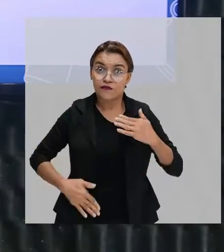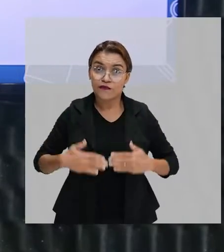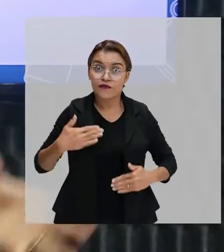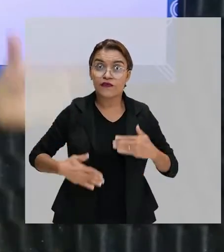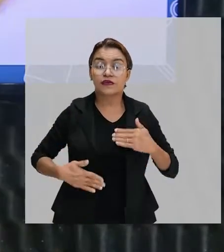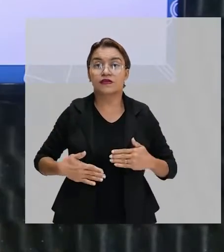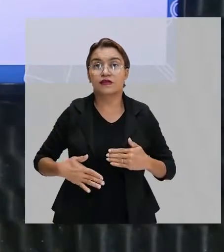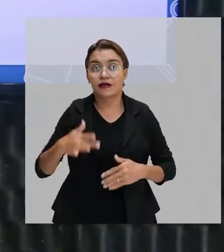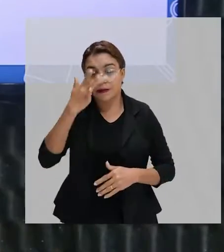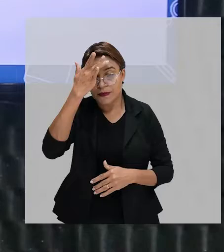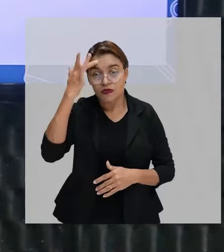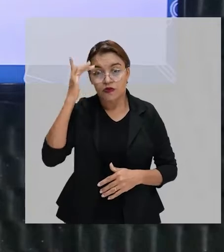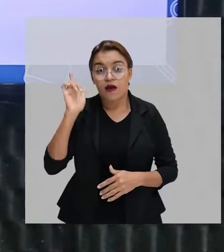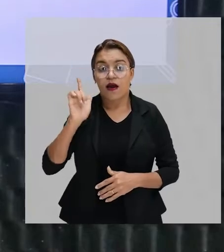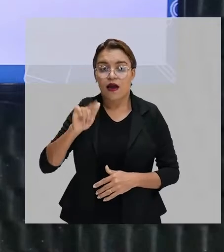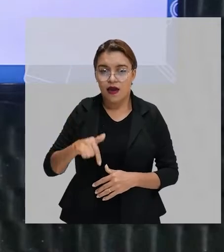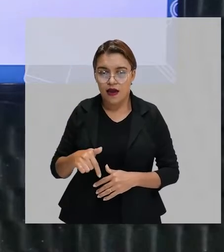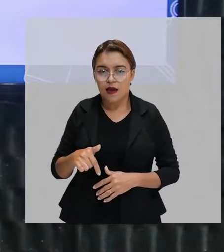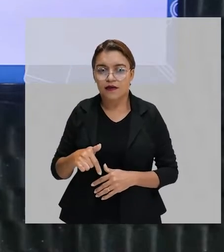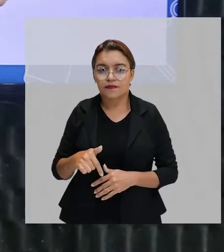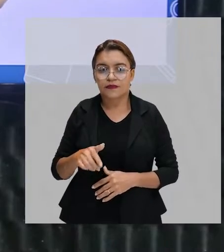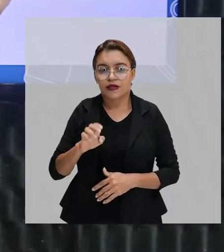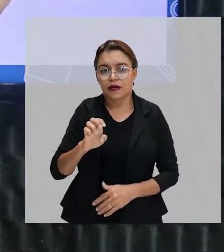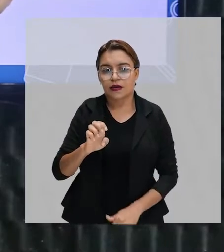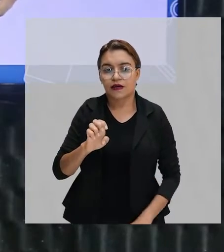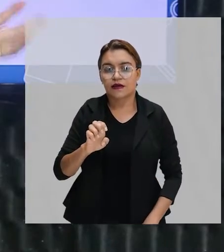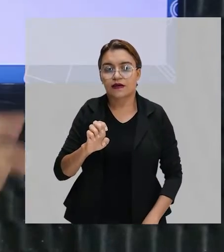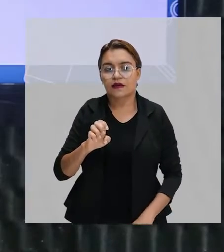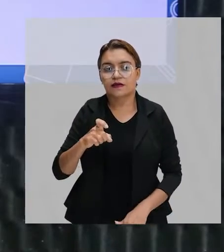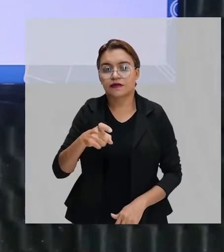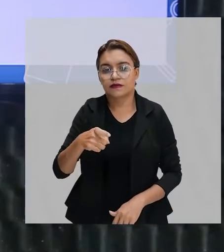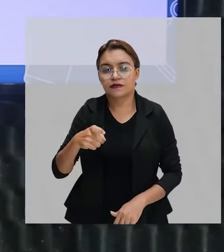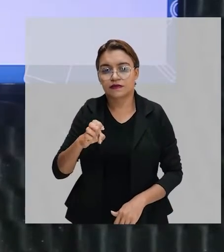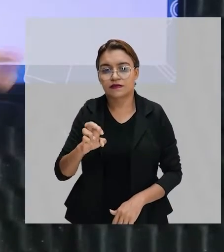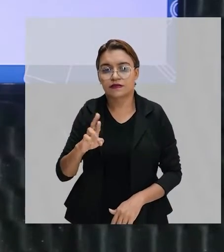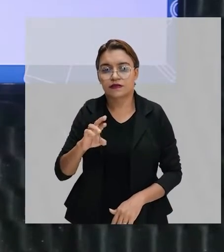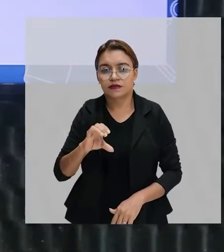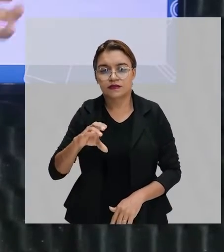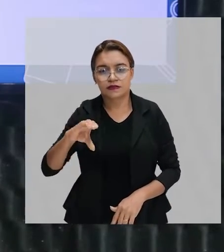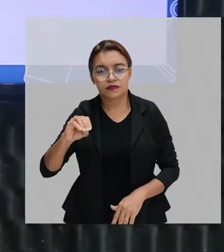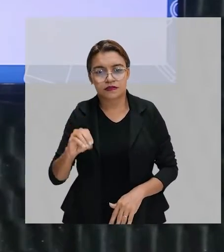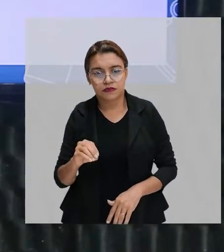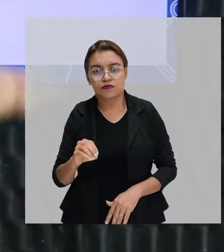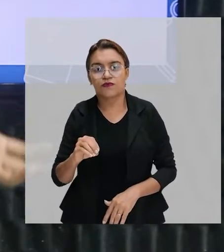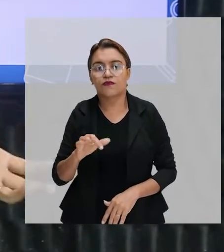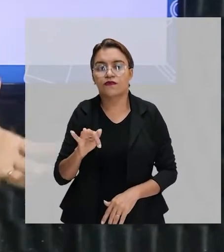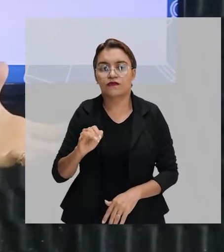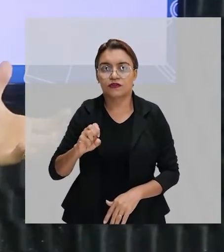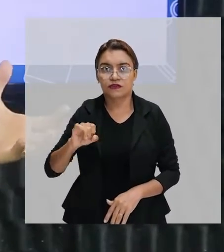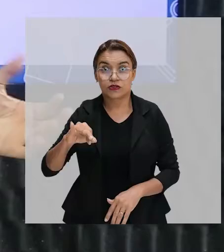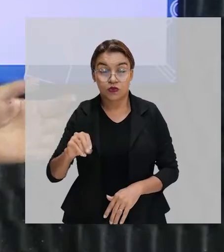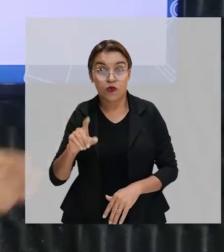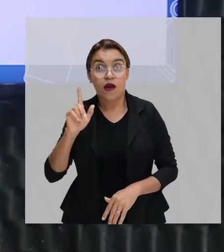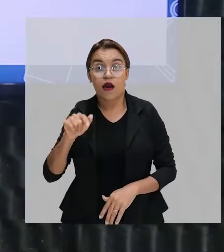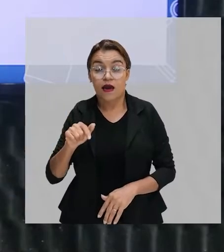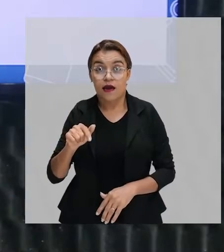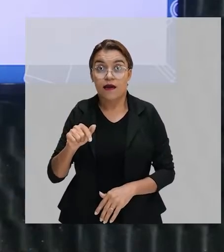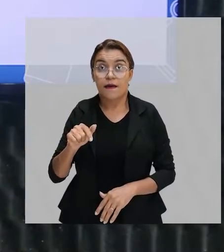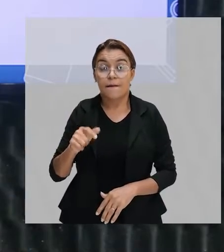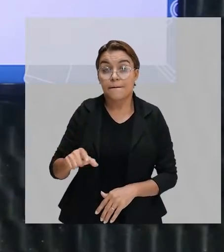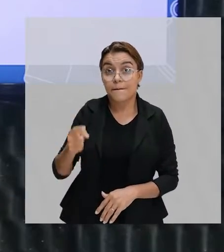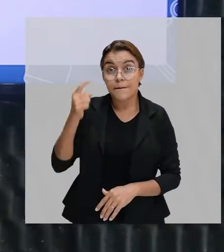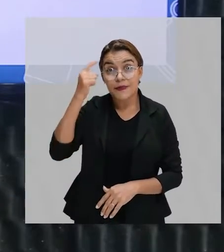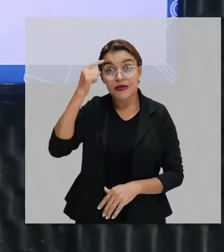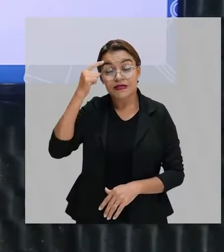indivíduo aí passa assim o exercício físico porque ela é racionalmente pensada ela